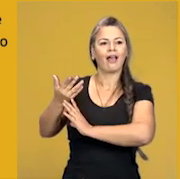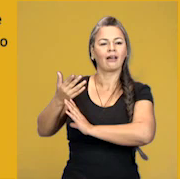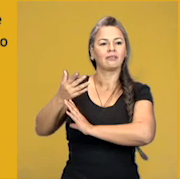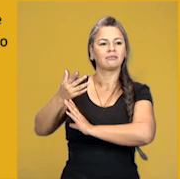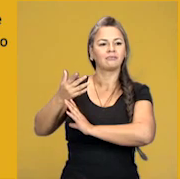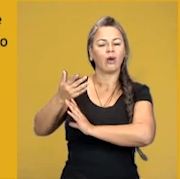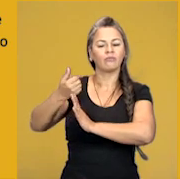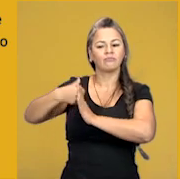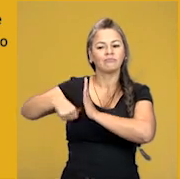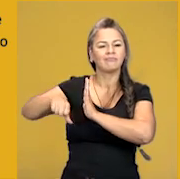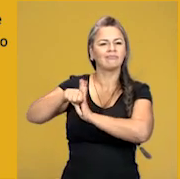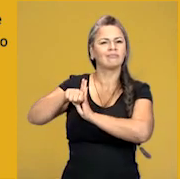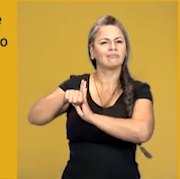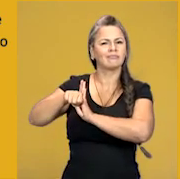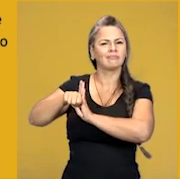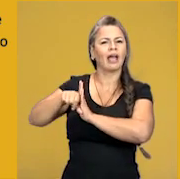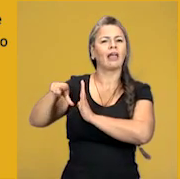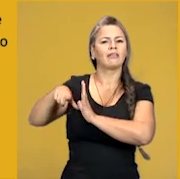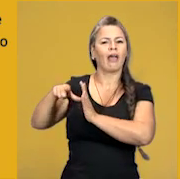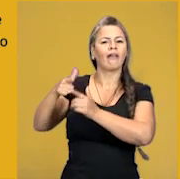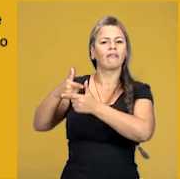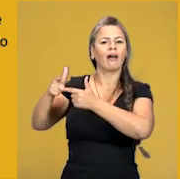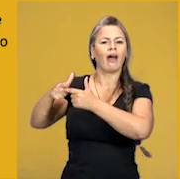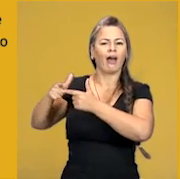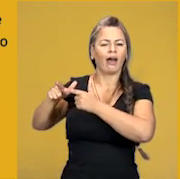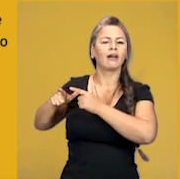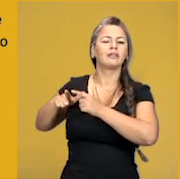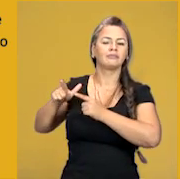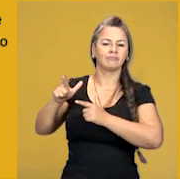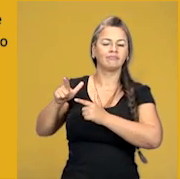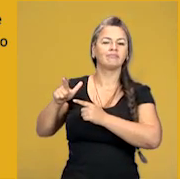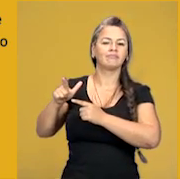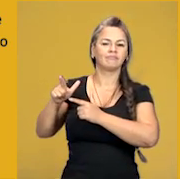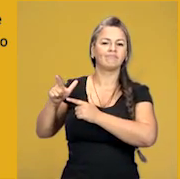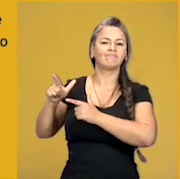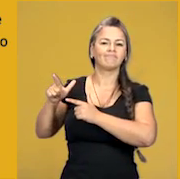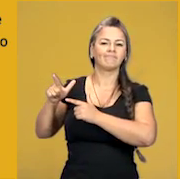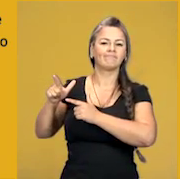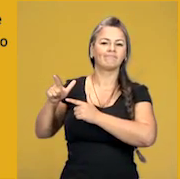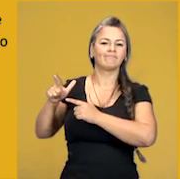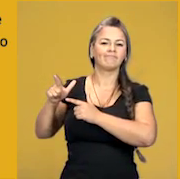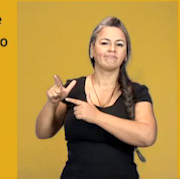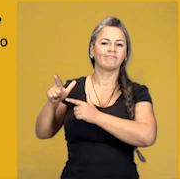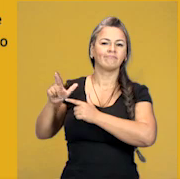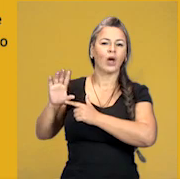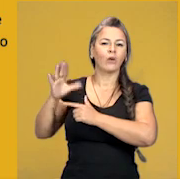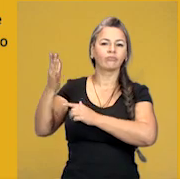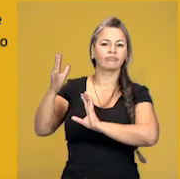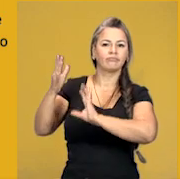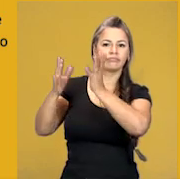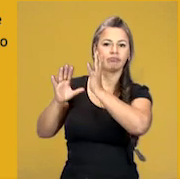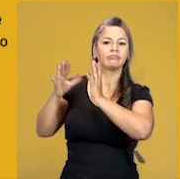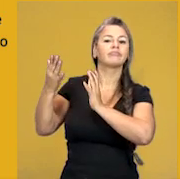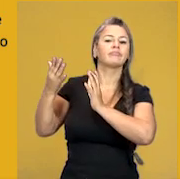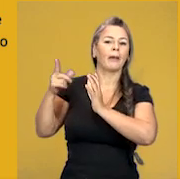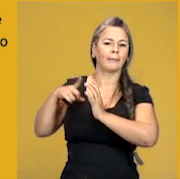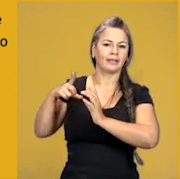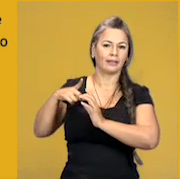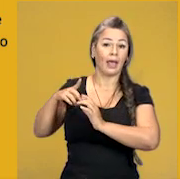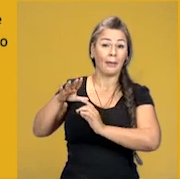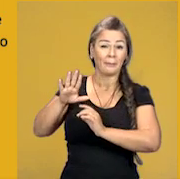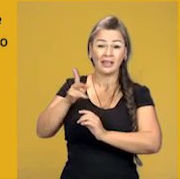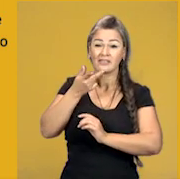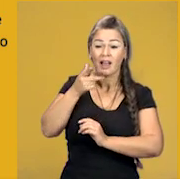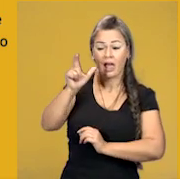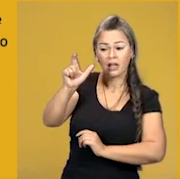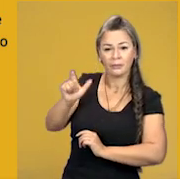definir a origem do criminoso. Como eu disse, existem várias faces criminosas existentes. E também diversas serão